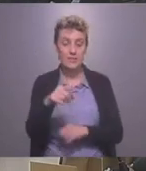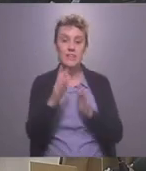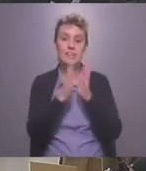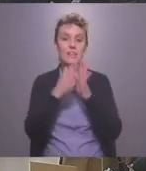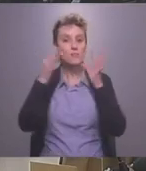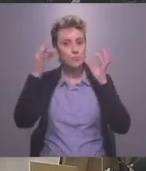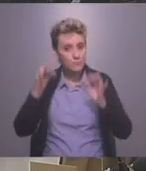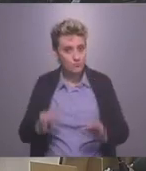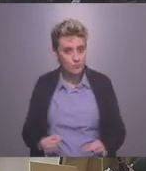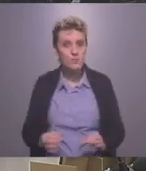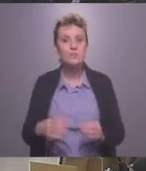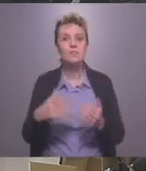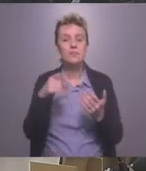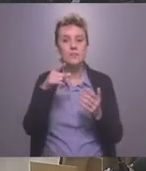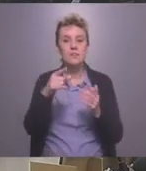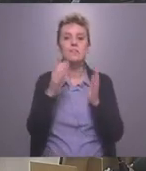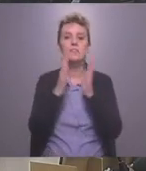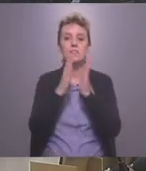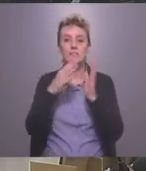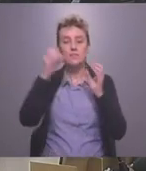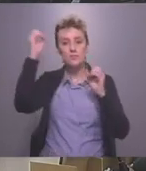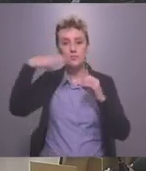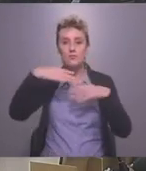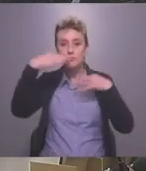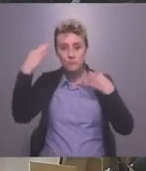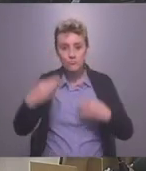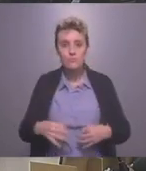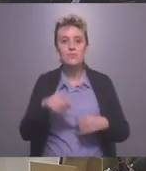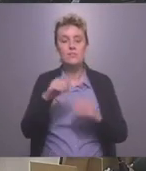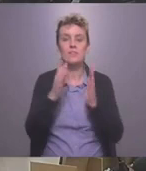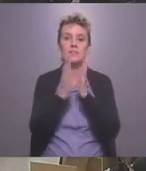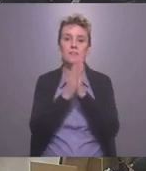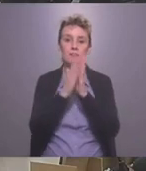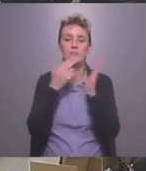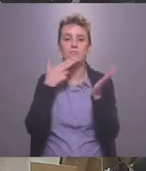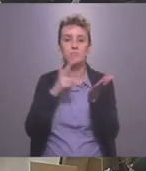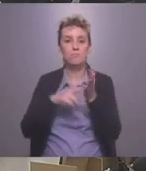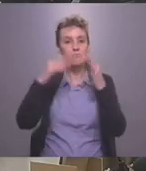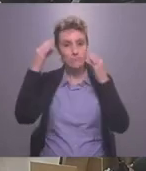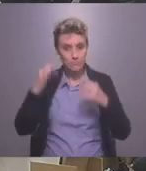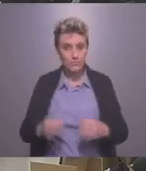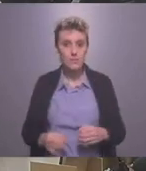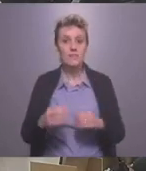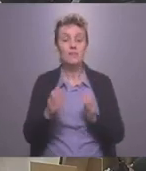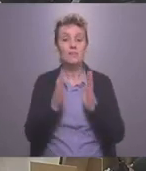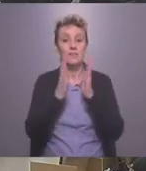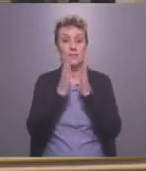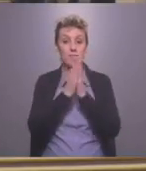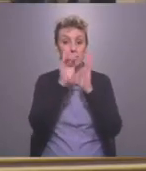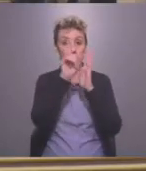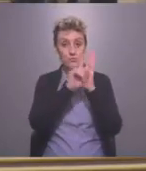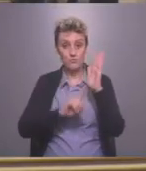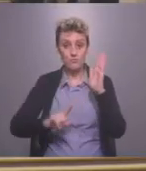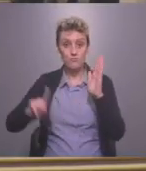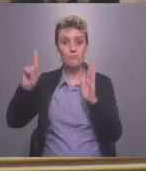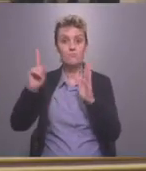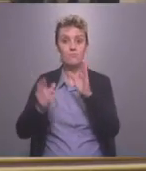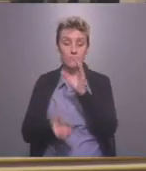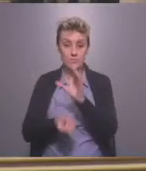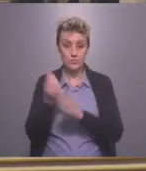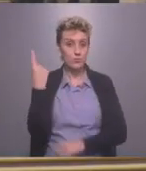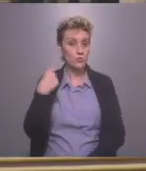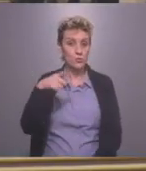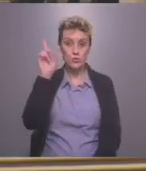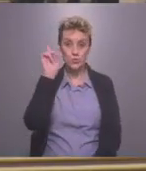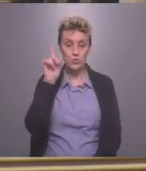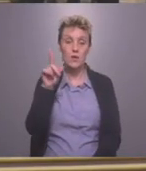Deus, luz da luz, Deus verdadeiro de Deus verdadeiro, gerado, não criado,